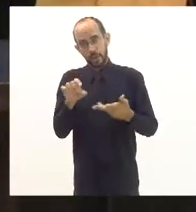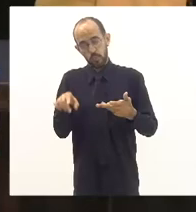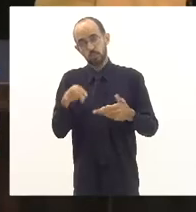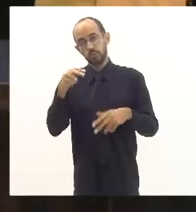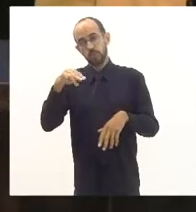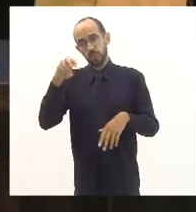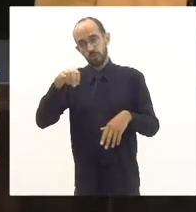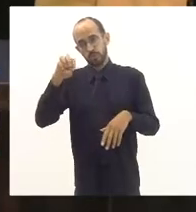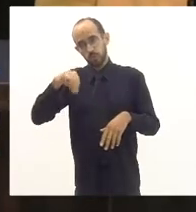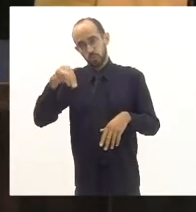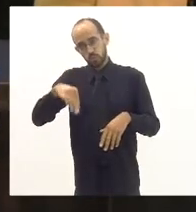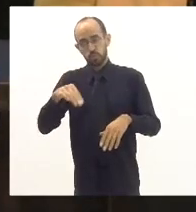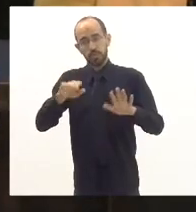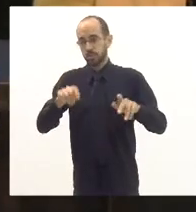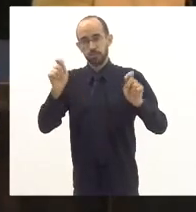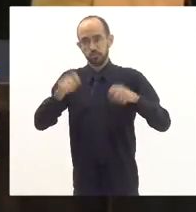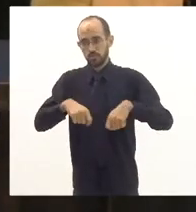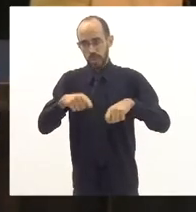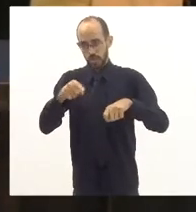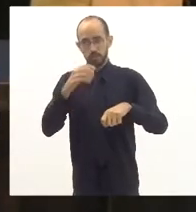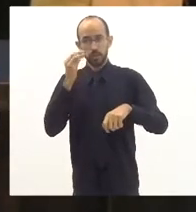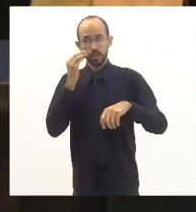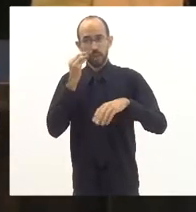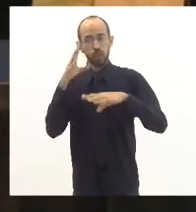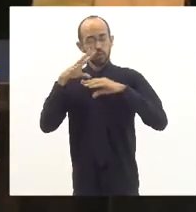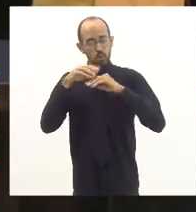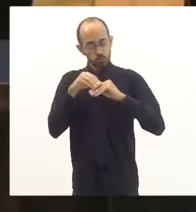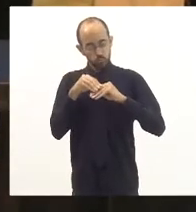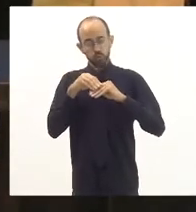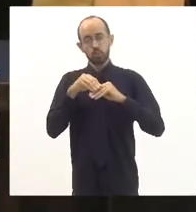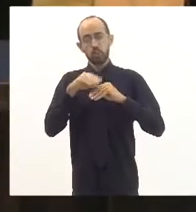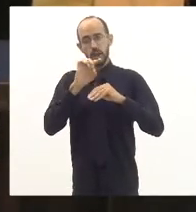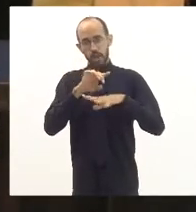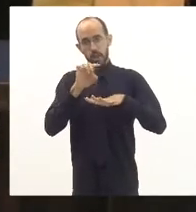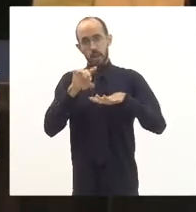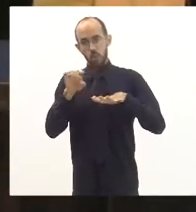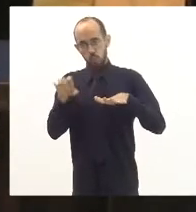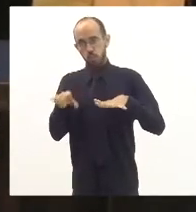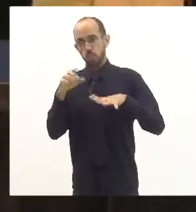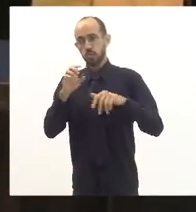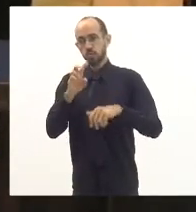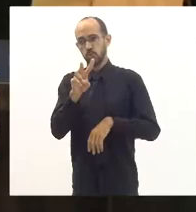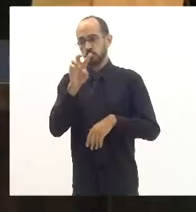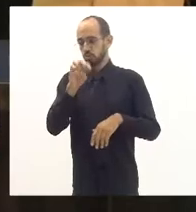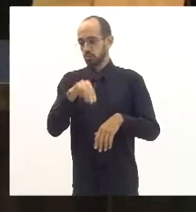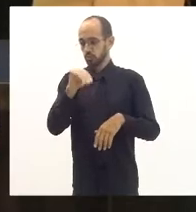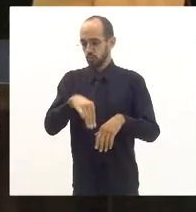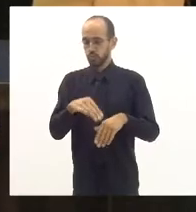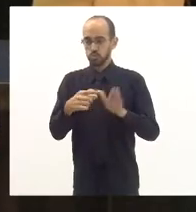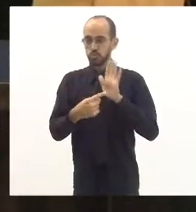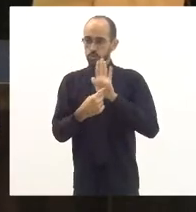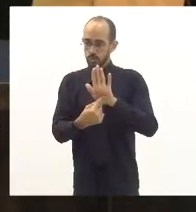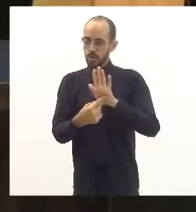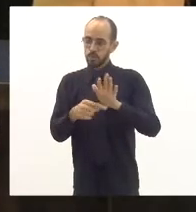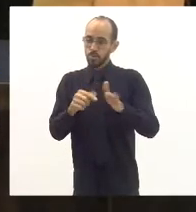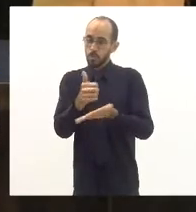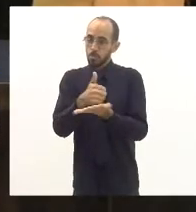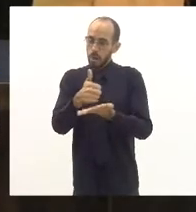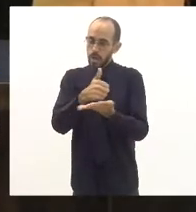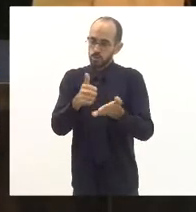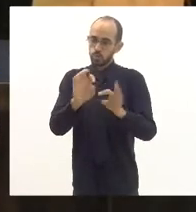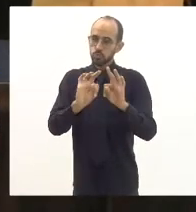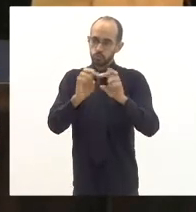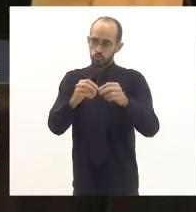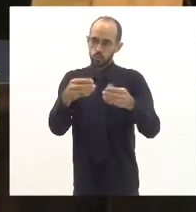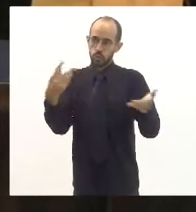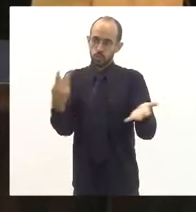menor possibilidade. Eu peço para tentarem resumir cada uma em 2 minutos, mostrando o essencial do que foi